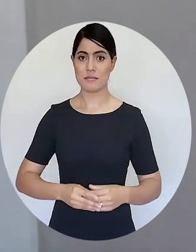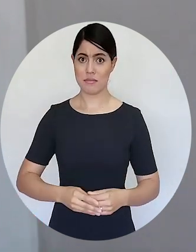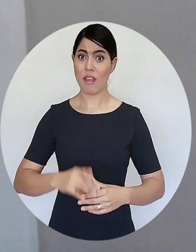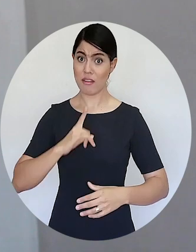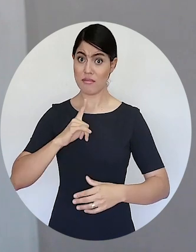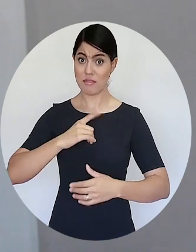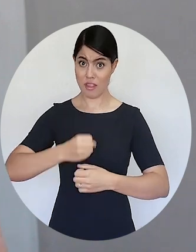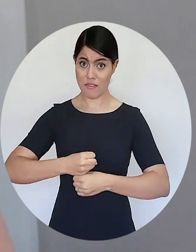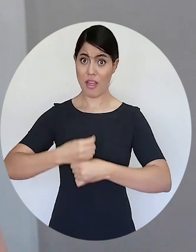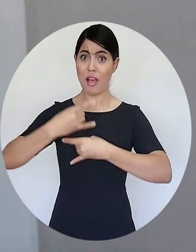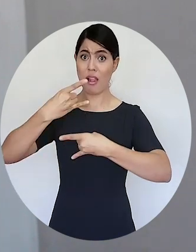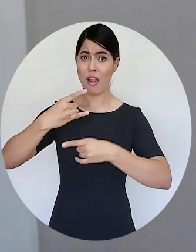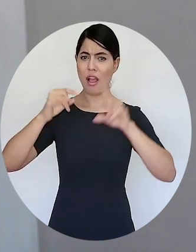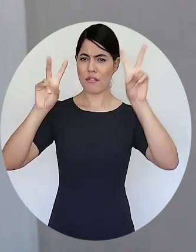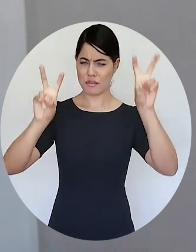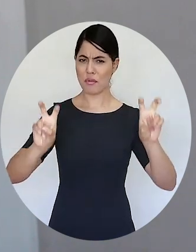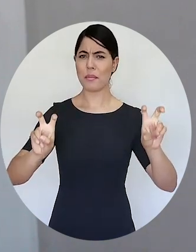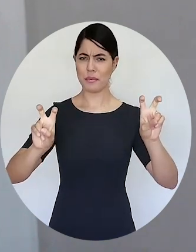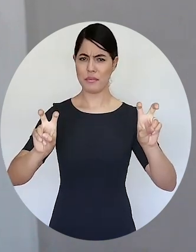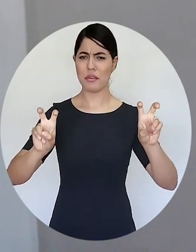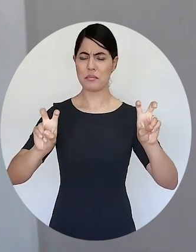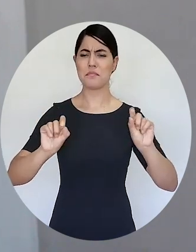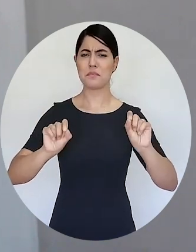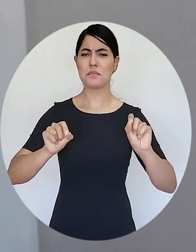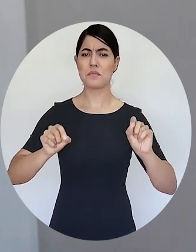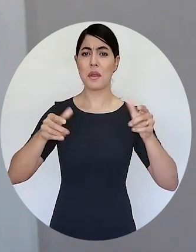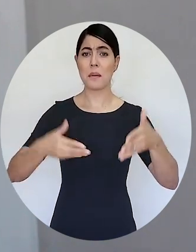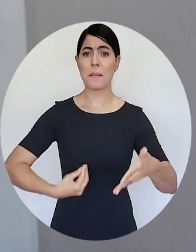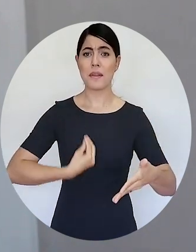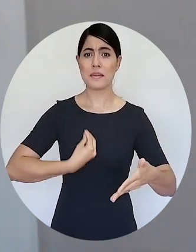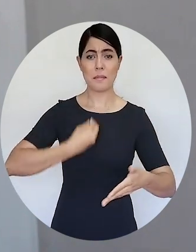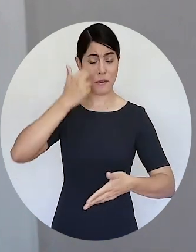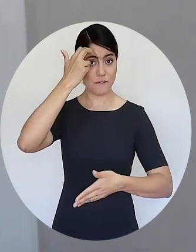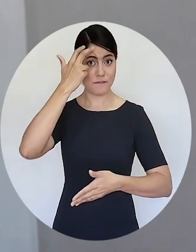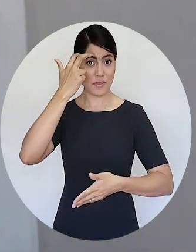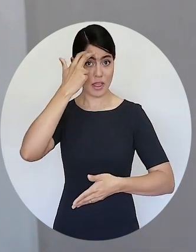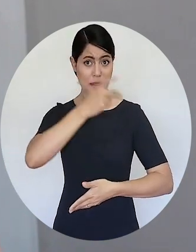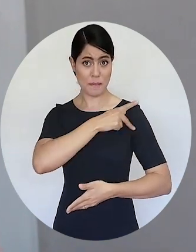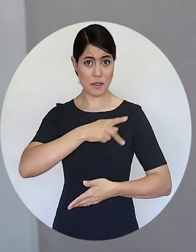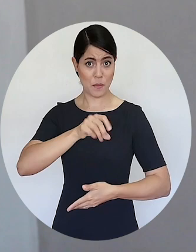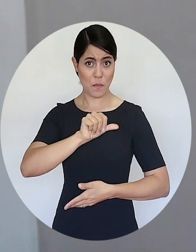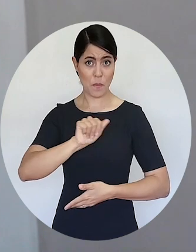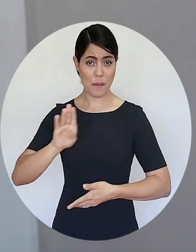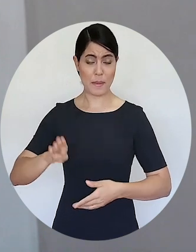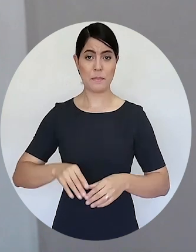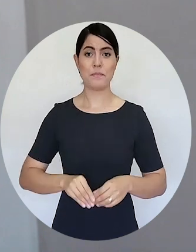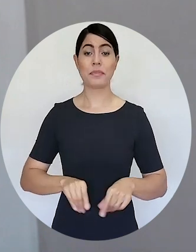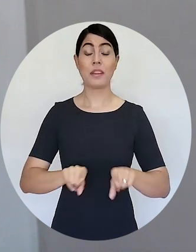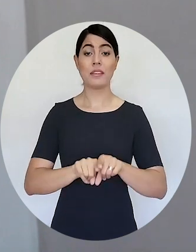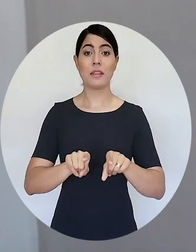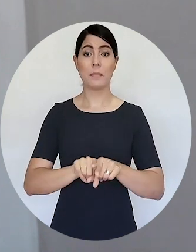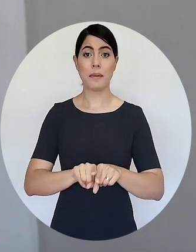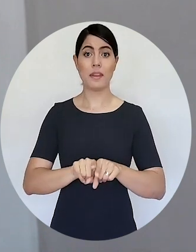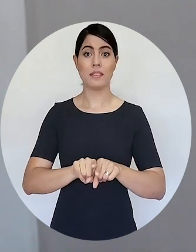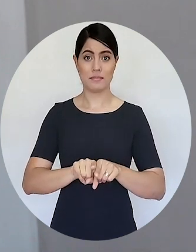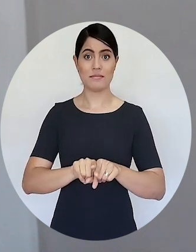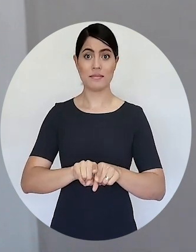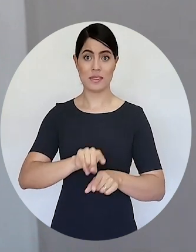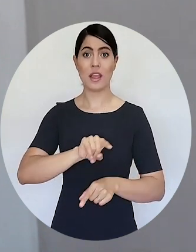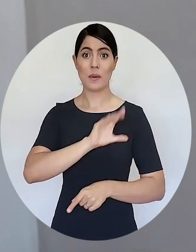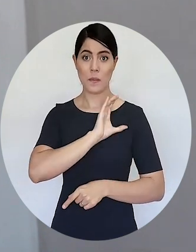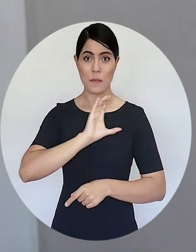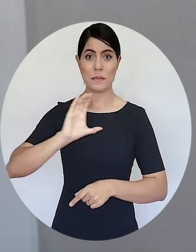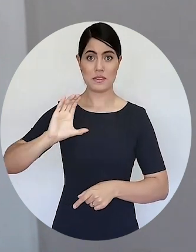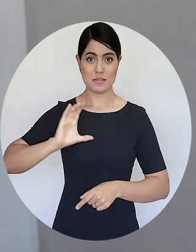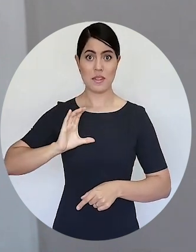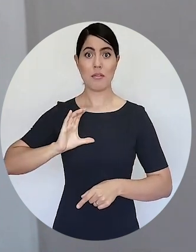marcou o assunto, com a participação do presidente nacional da Ordem, Felipe Santa Cruz, do presidente da Comissão Nacional de